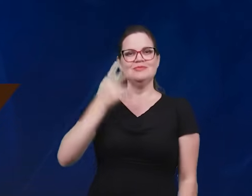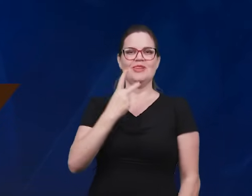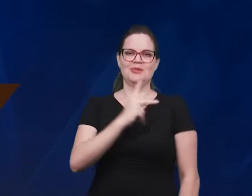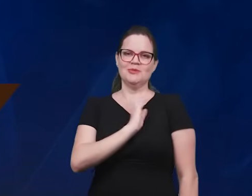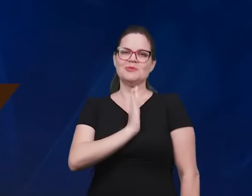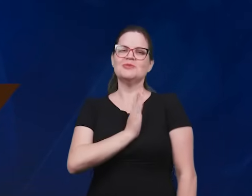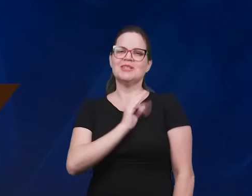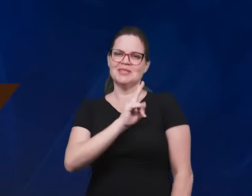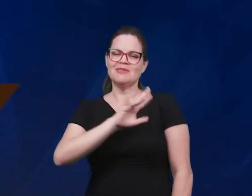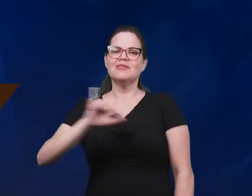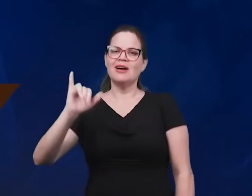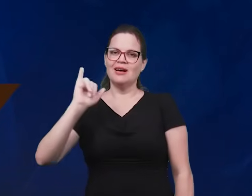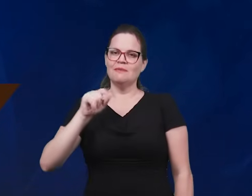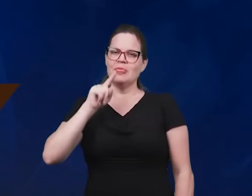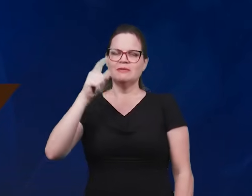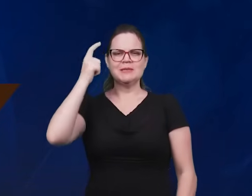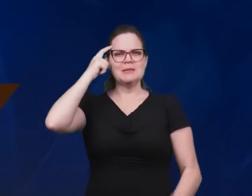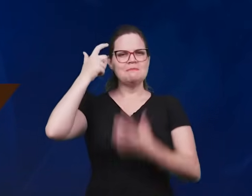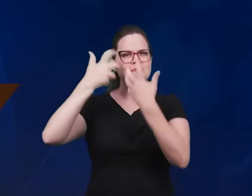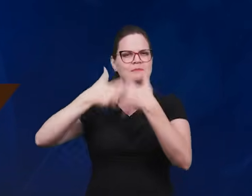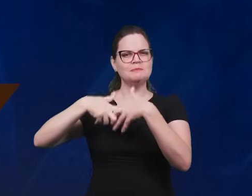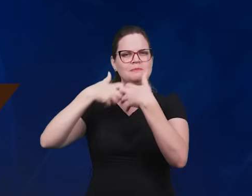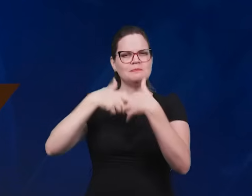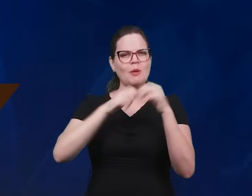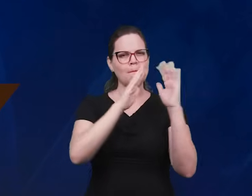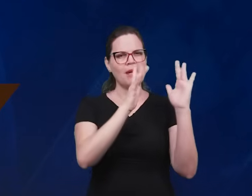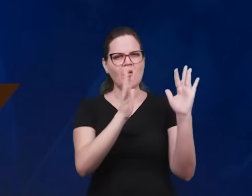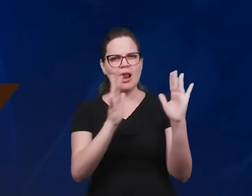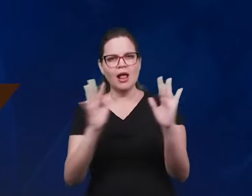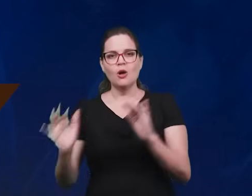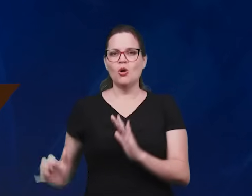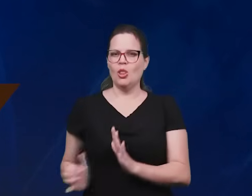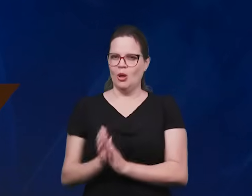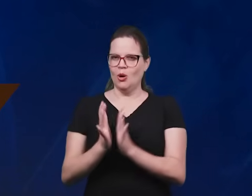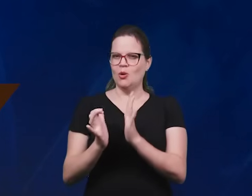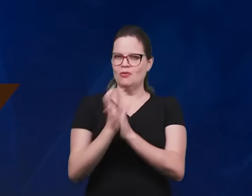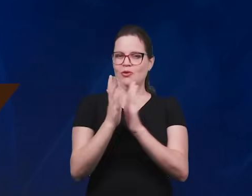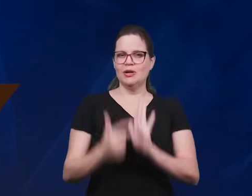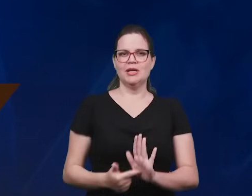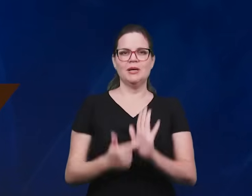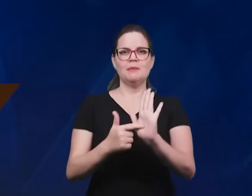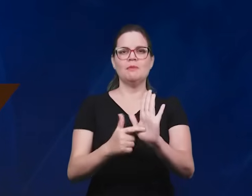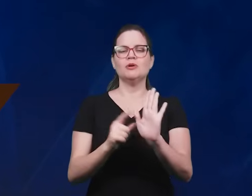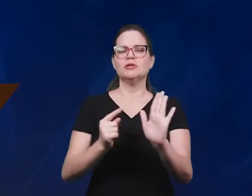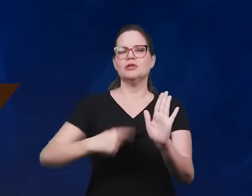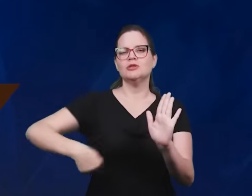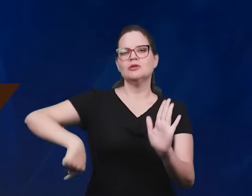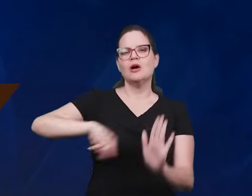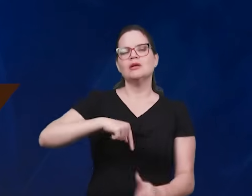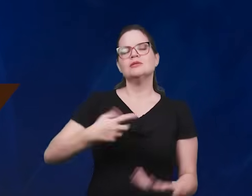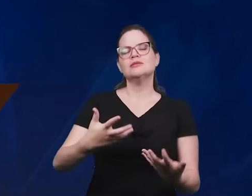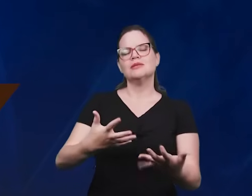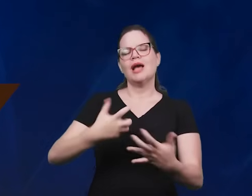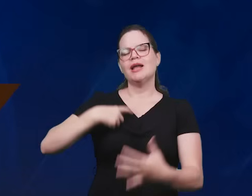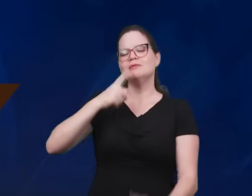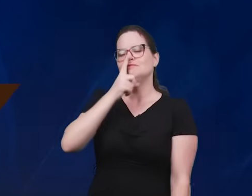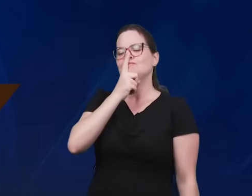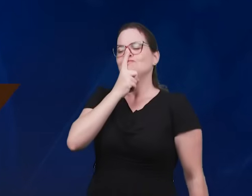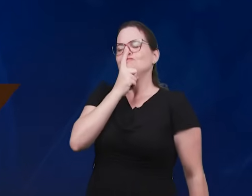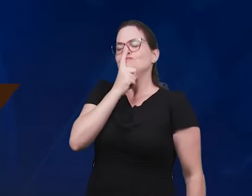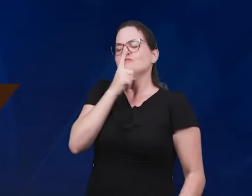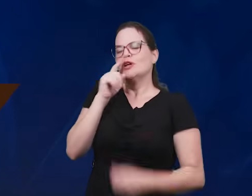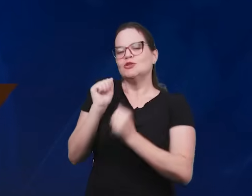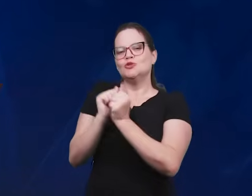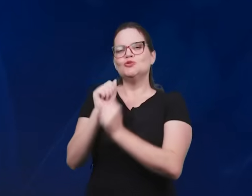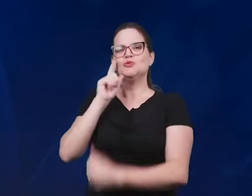coração. Você pode meditar nisso enquanto acompanhamos o louvor que fala do nosso desejo de estar mais perto